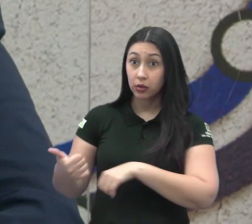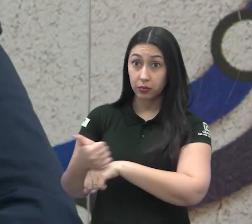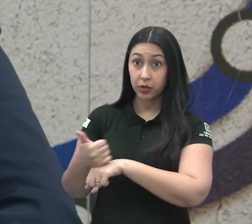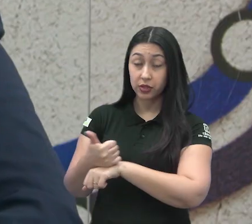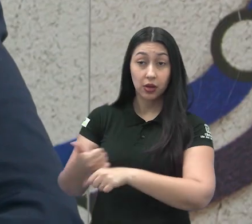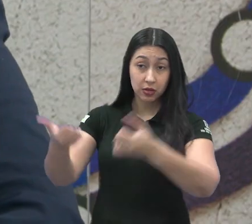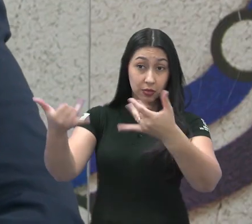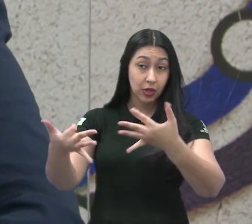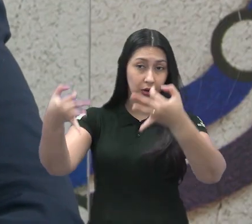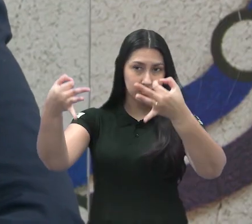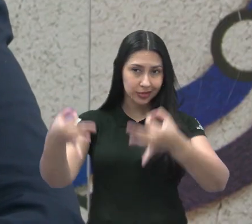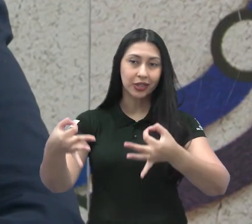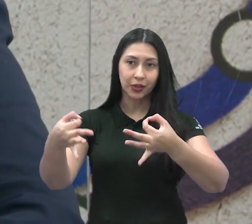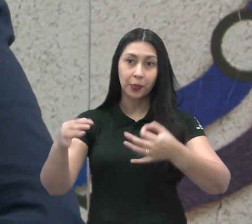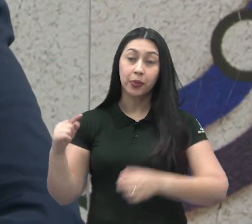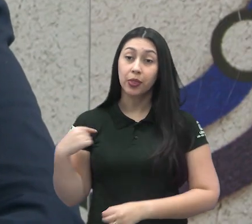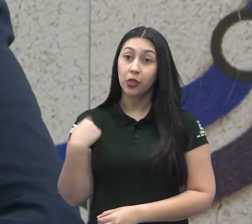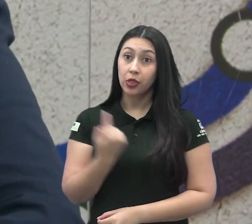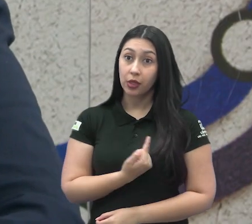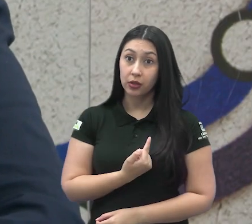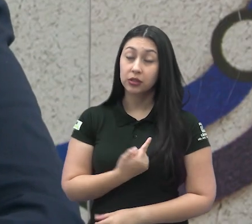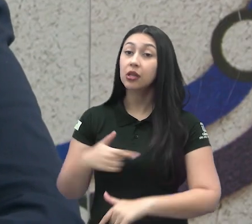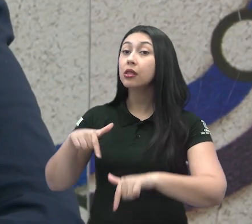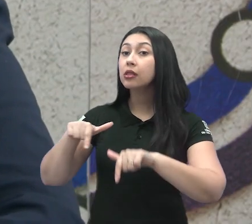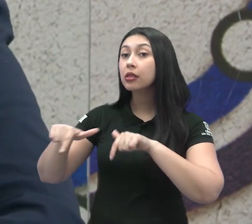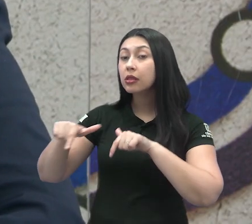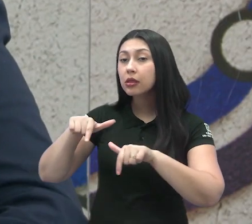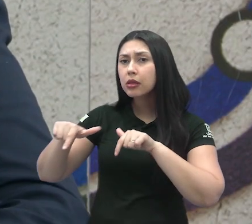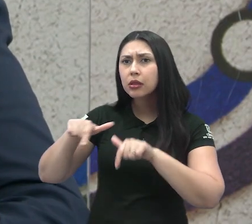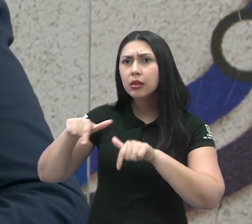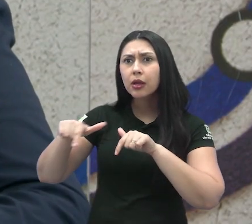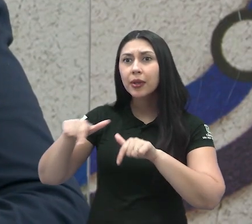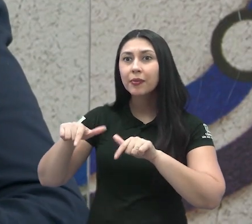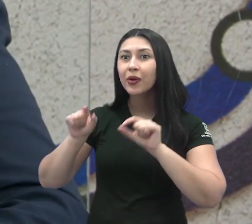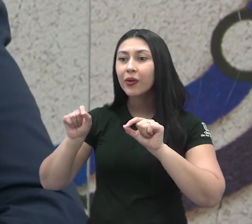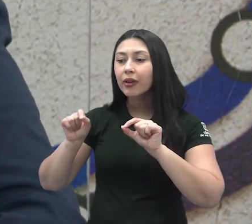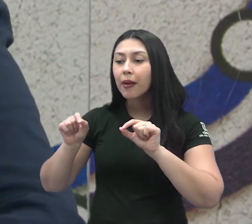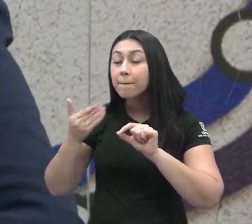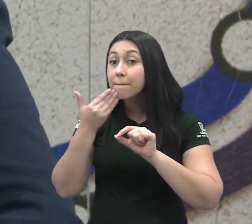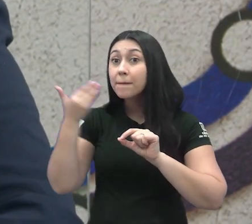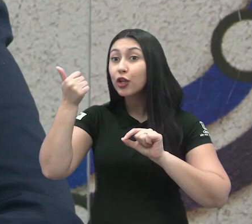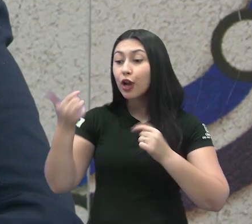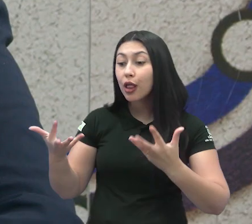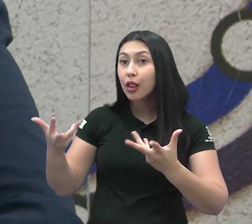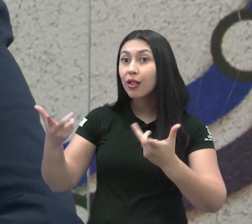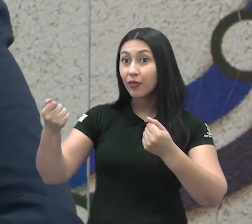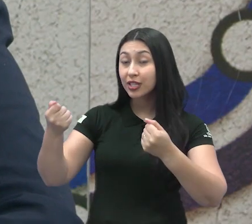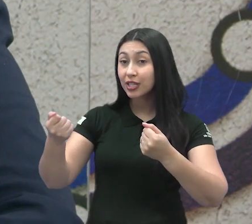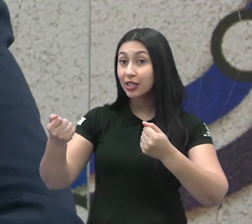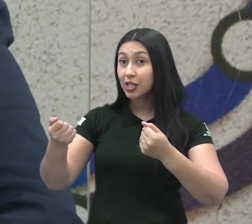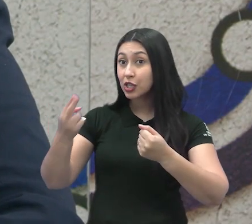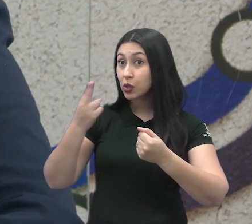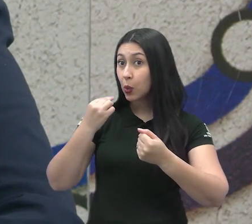é bem isso que você falou mesmo. A gente trabalha com melhorar a eficiência alimentar dos